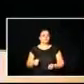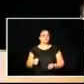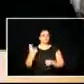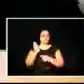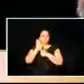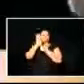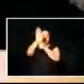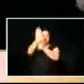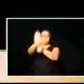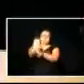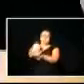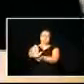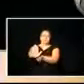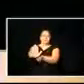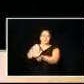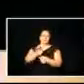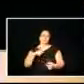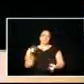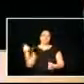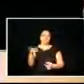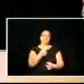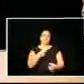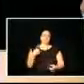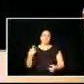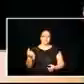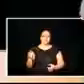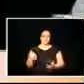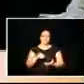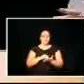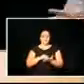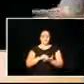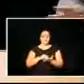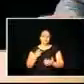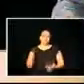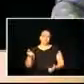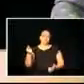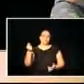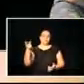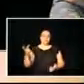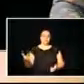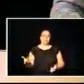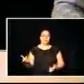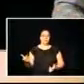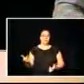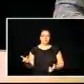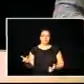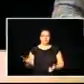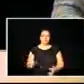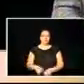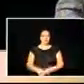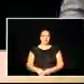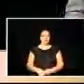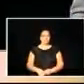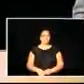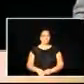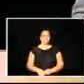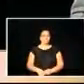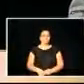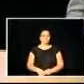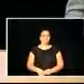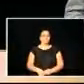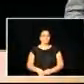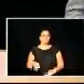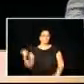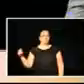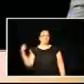todas as secretarias de Taubaté, vereador Nilton. Tá? Então, separar esses dois momentos. Existe sim, né? É